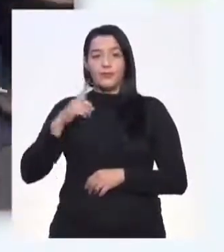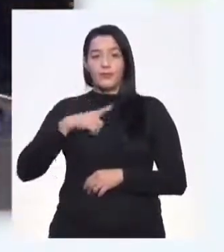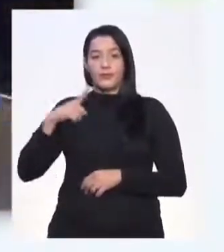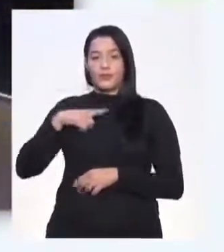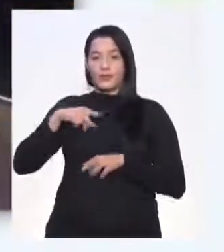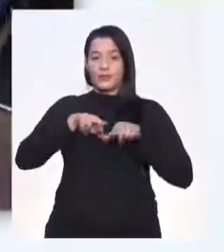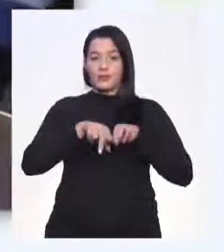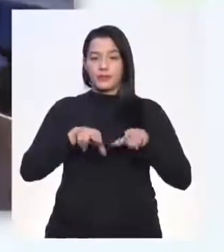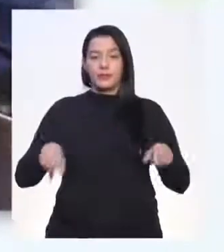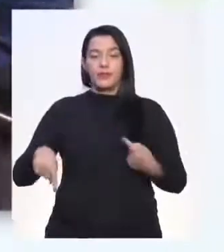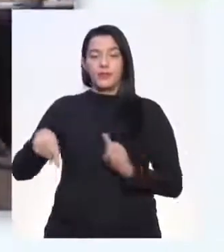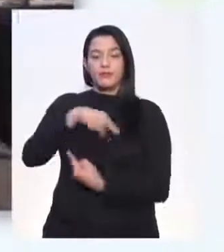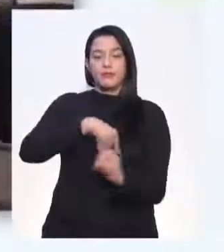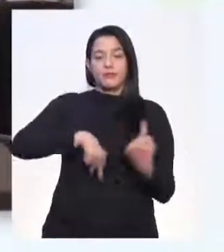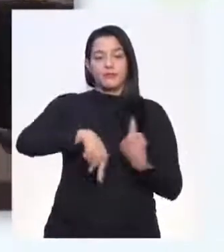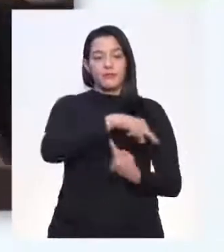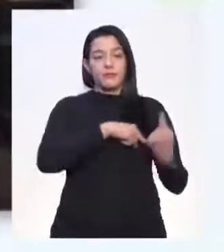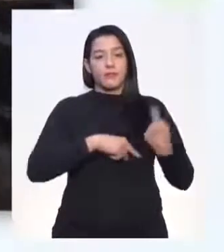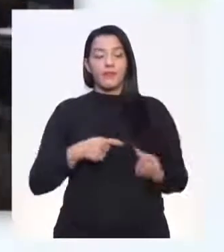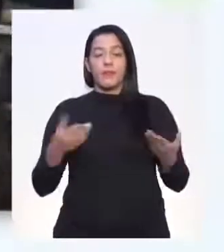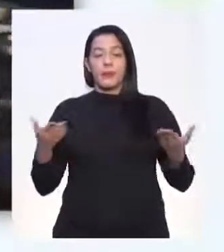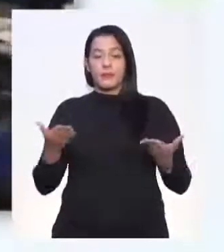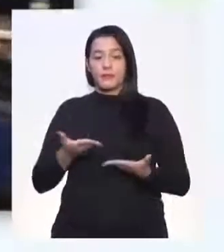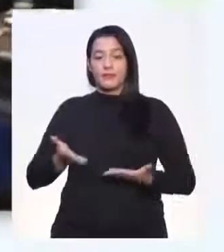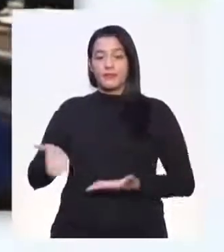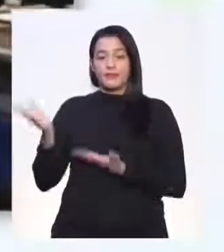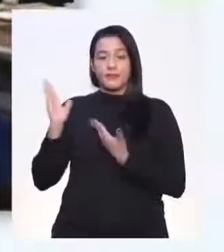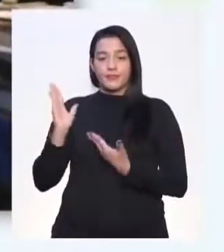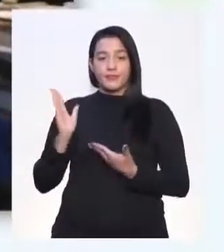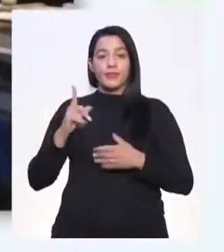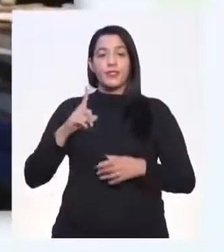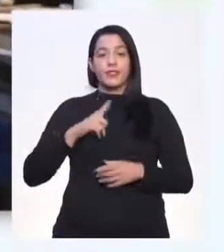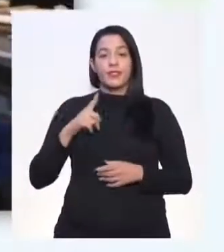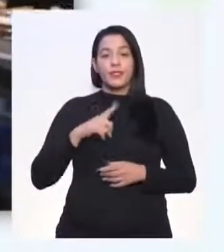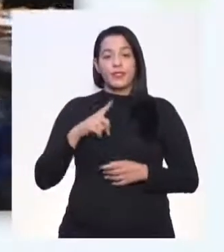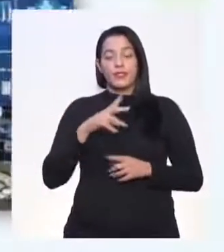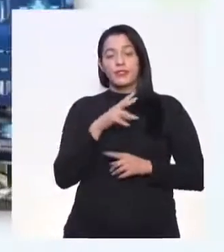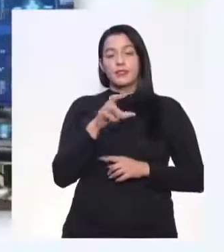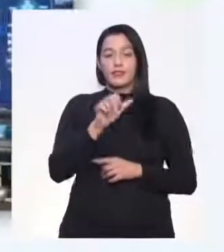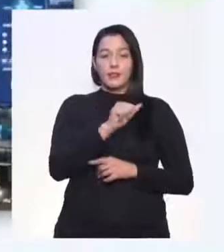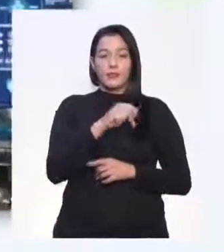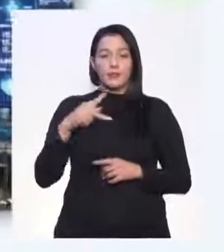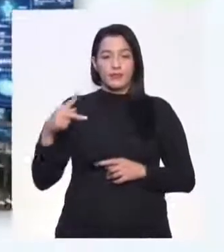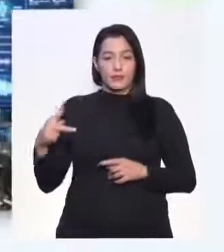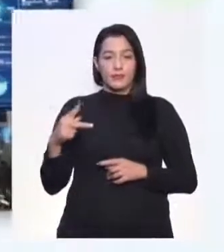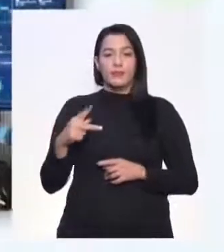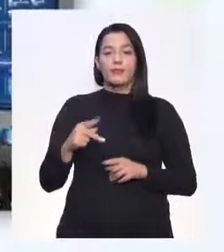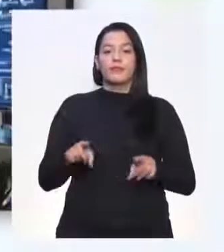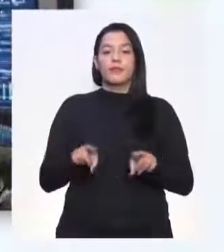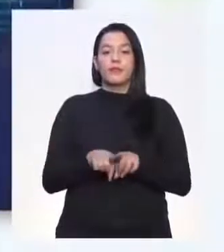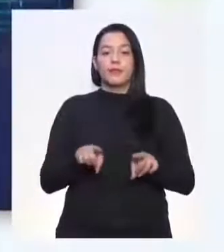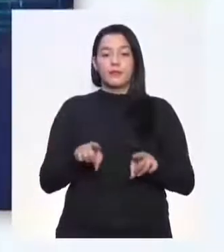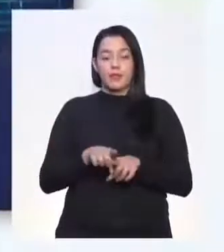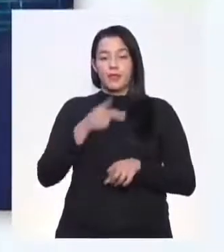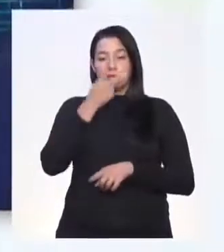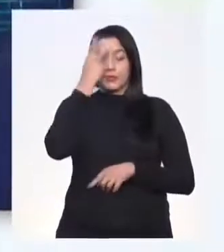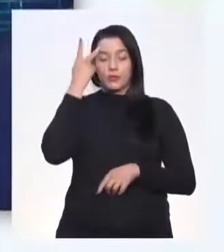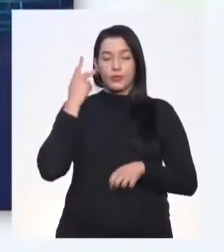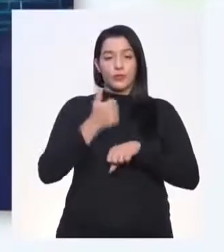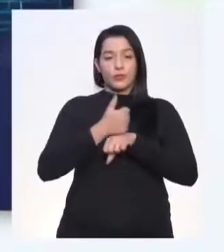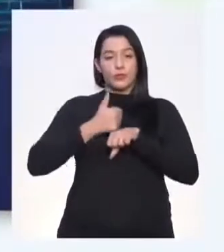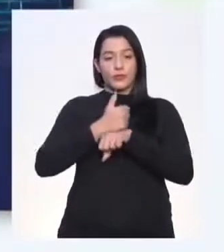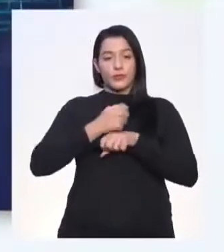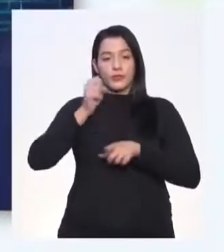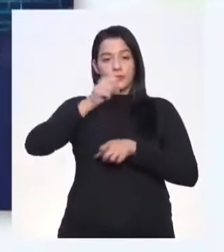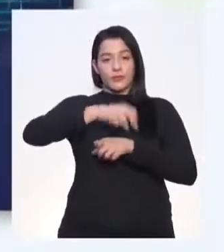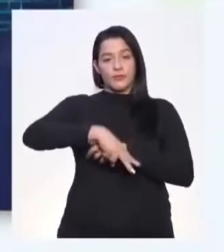si, como, por exemplo, a comercialização de aplicativos e equipamentos, a capacitação dos profissionais para